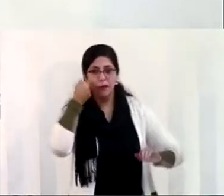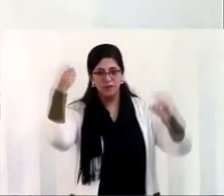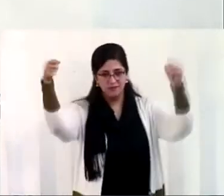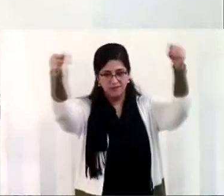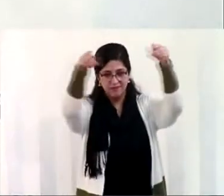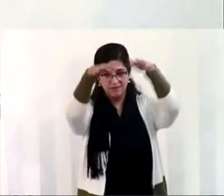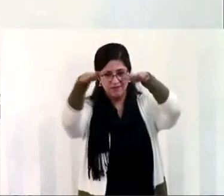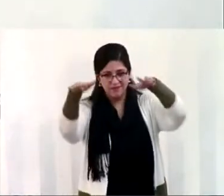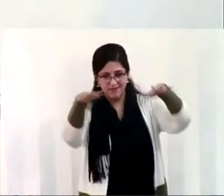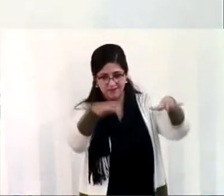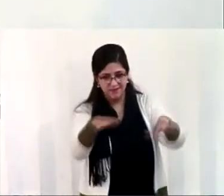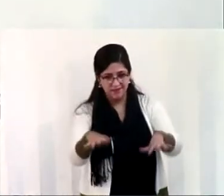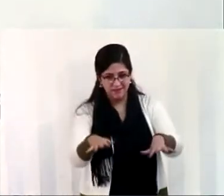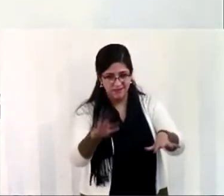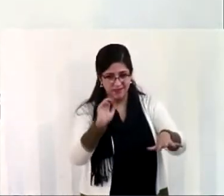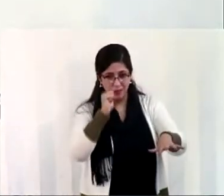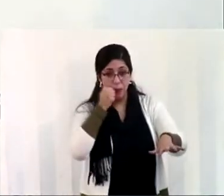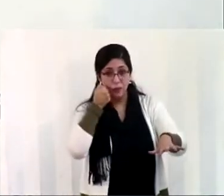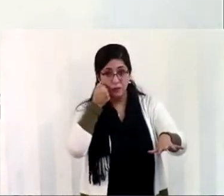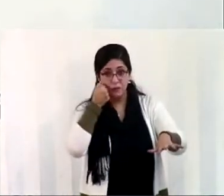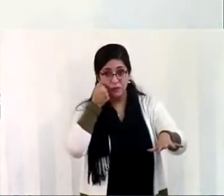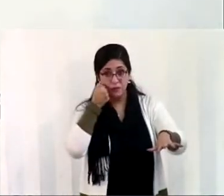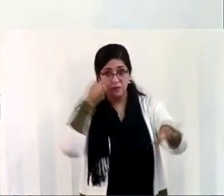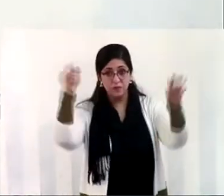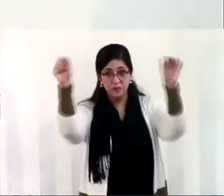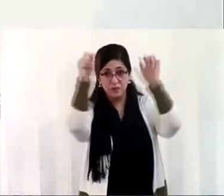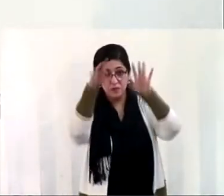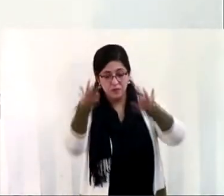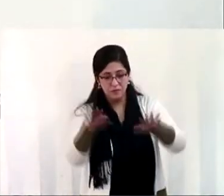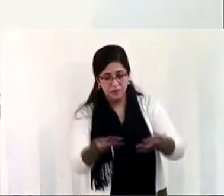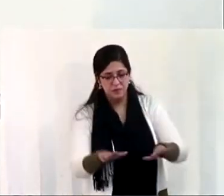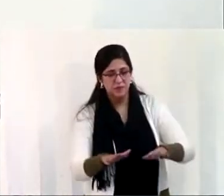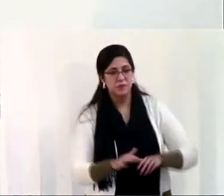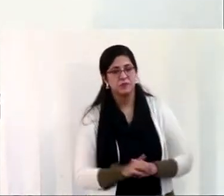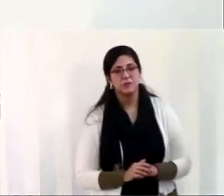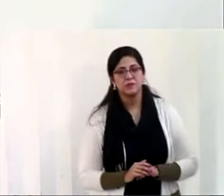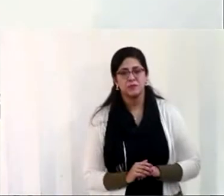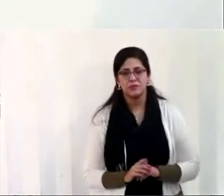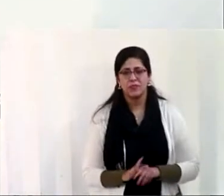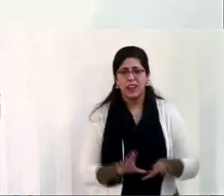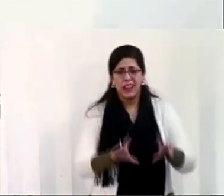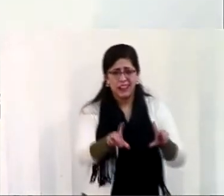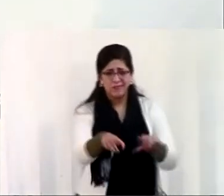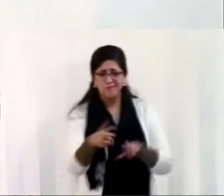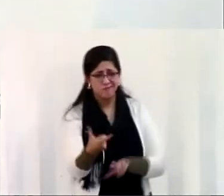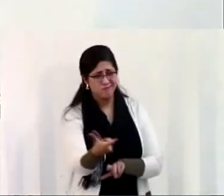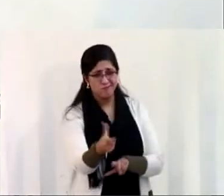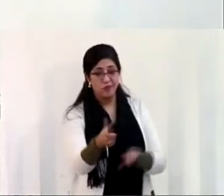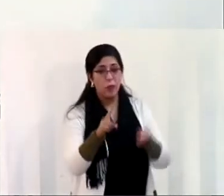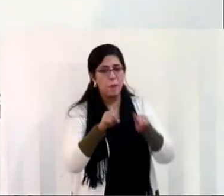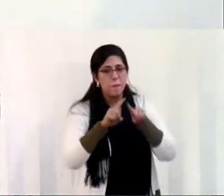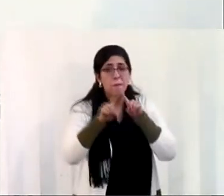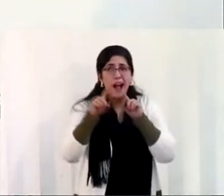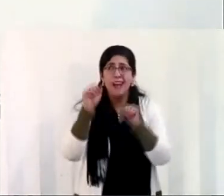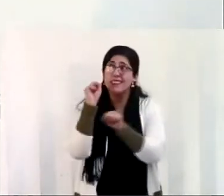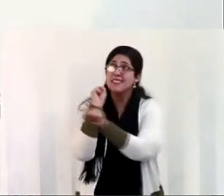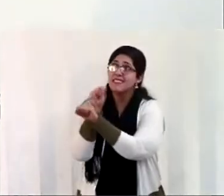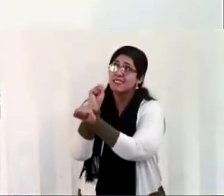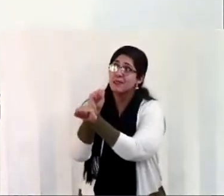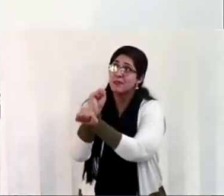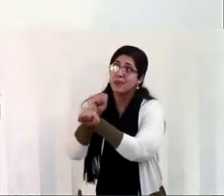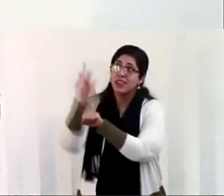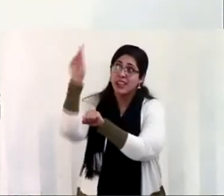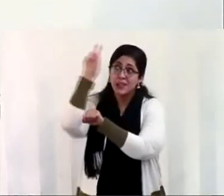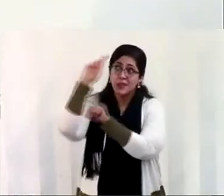o maná. Olha, a terra poderia ser ruim, mas na dependência de Deus o povo